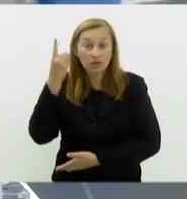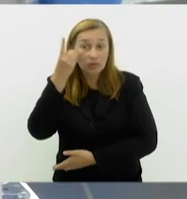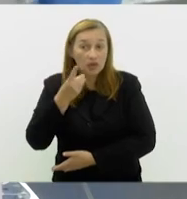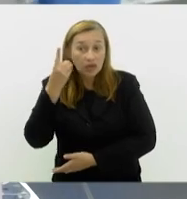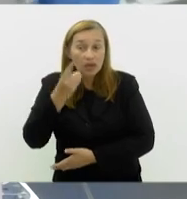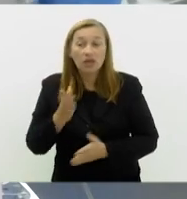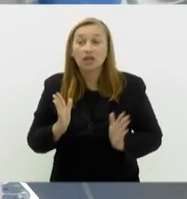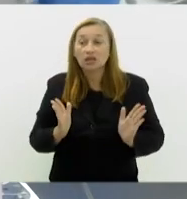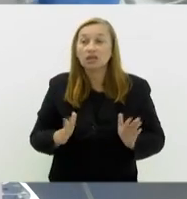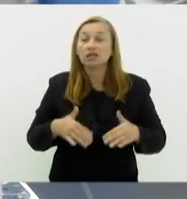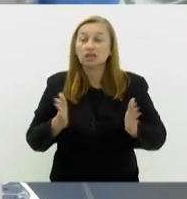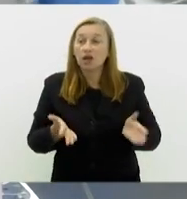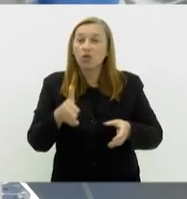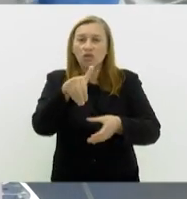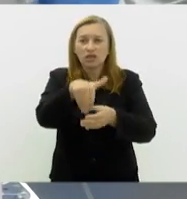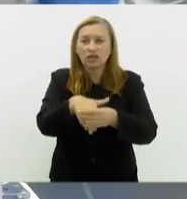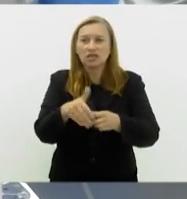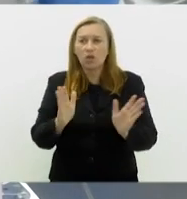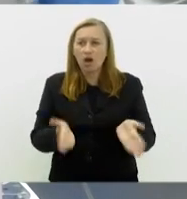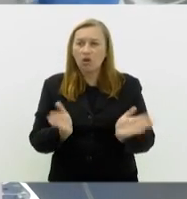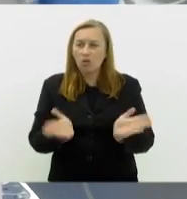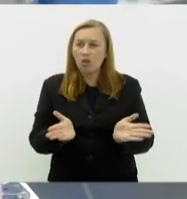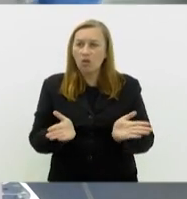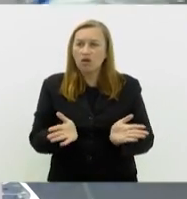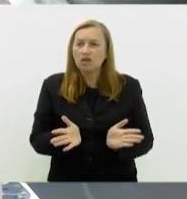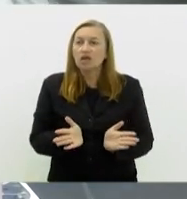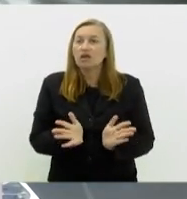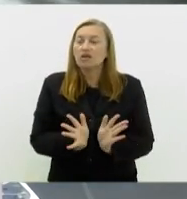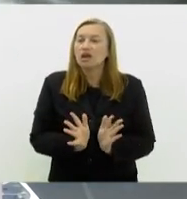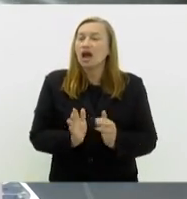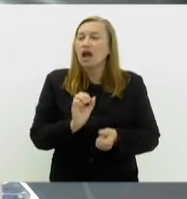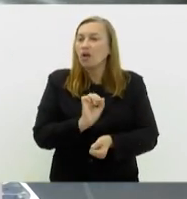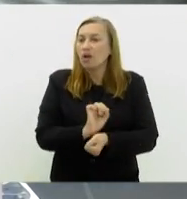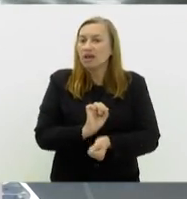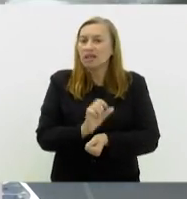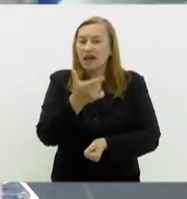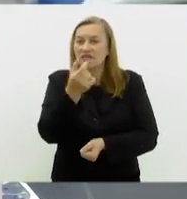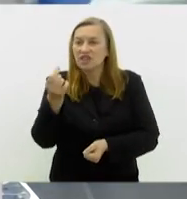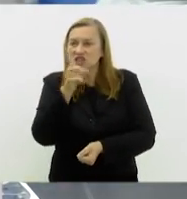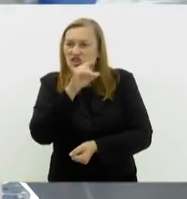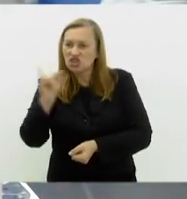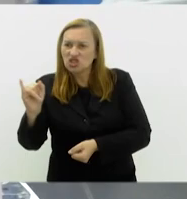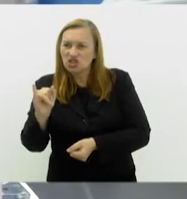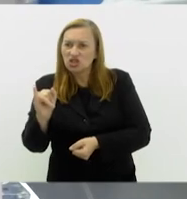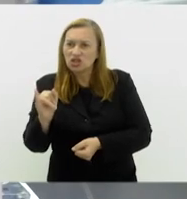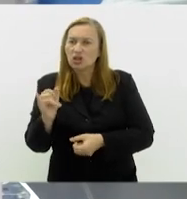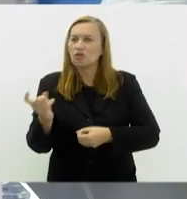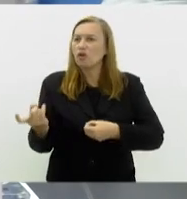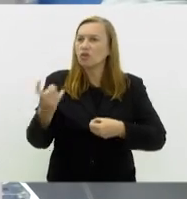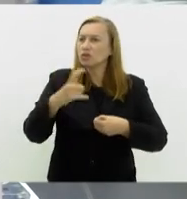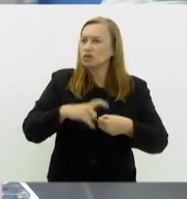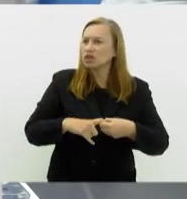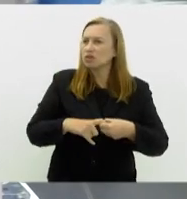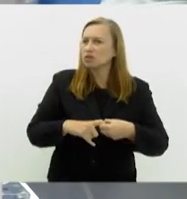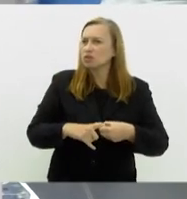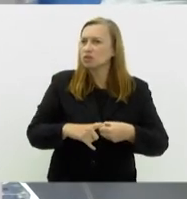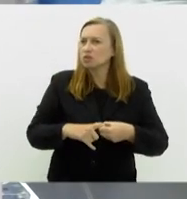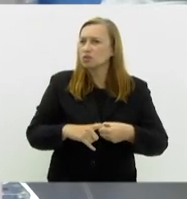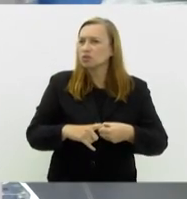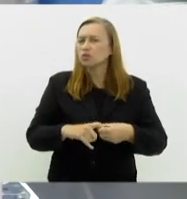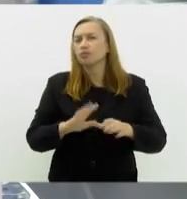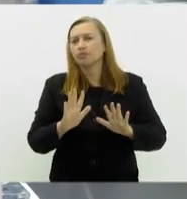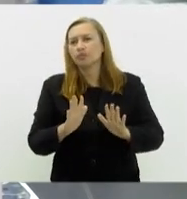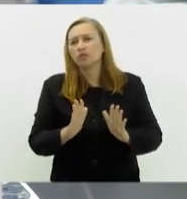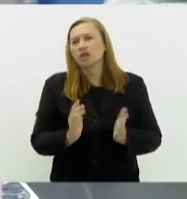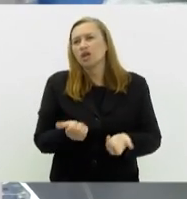coloco em votação agora a suspensão de 20 dias retornando num prazo de suspensão eh ficaria